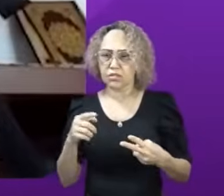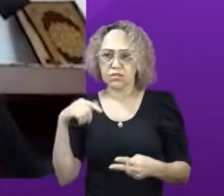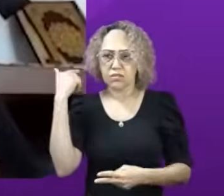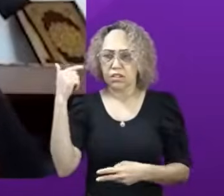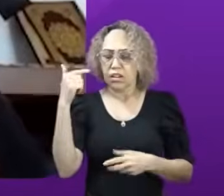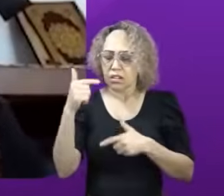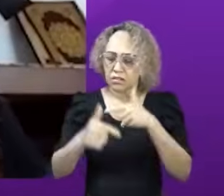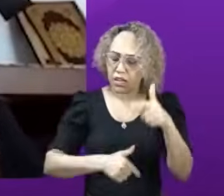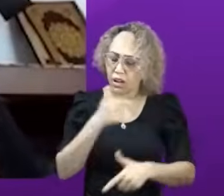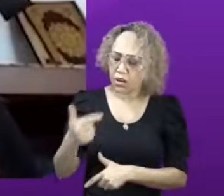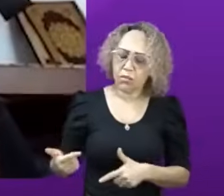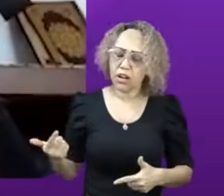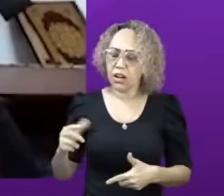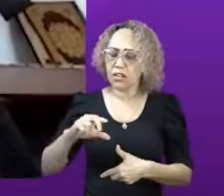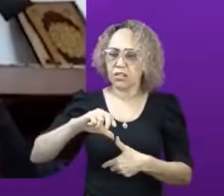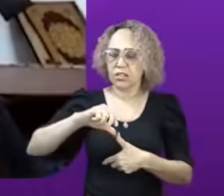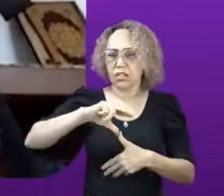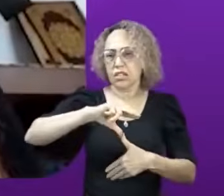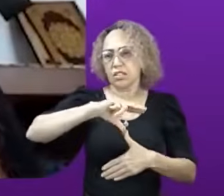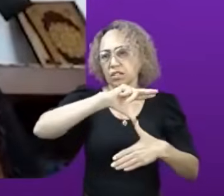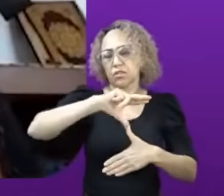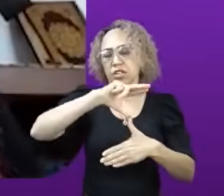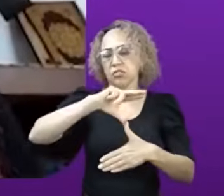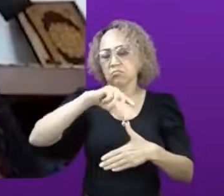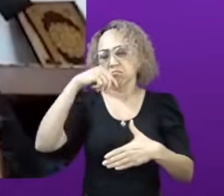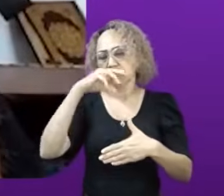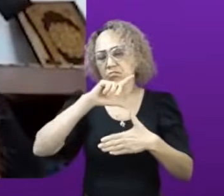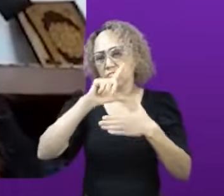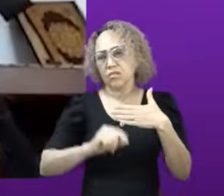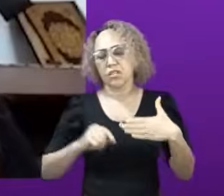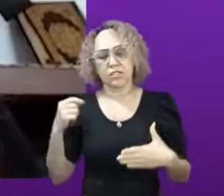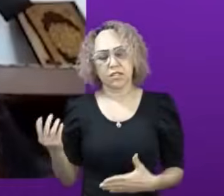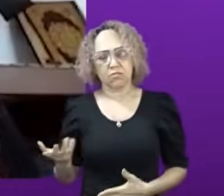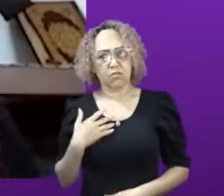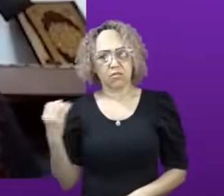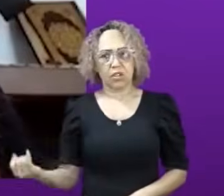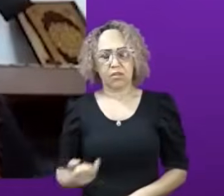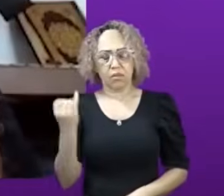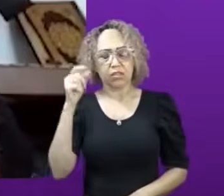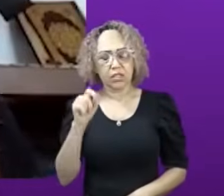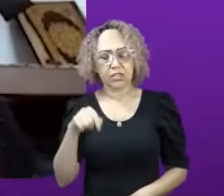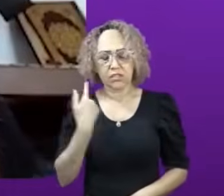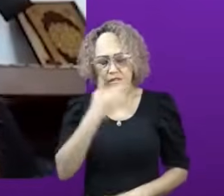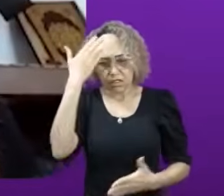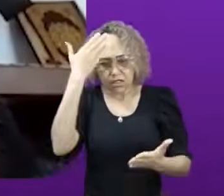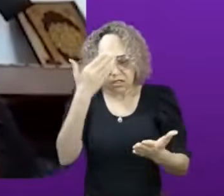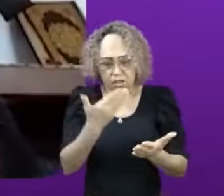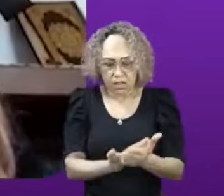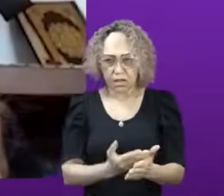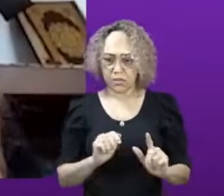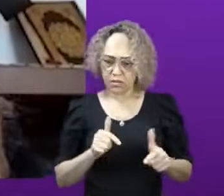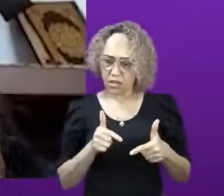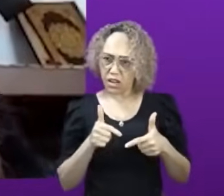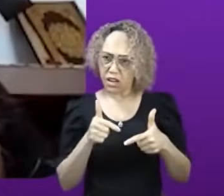músicas latino-americanas muito em evidência, né? E nós acreditamos que as lutas pela autodeterminação e